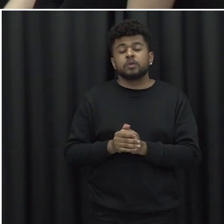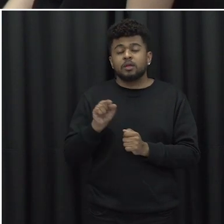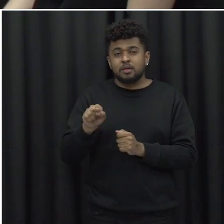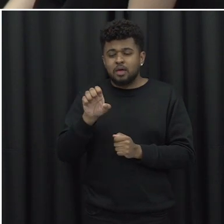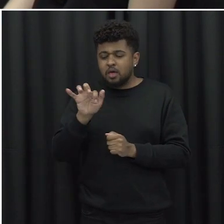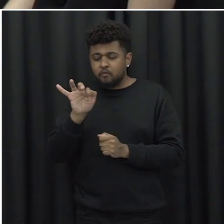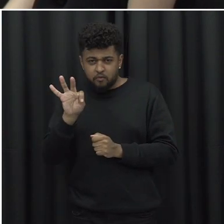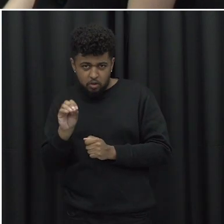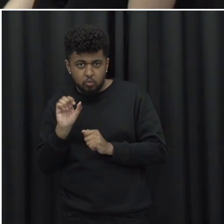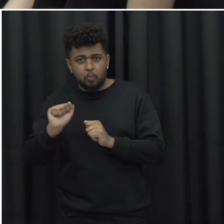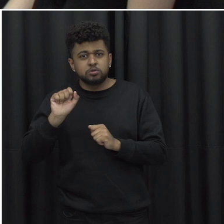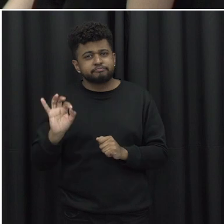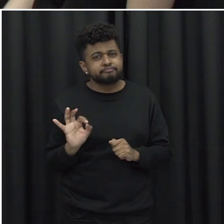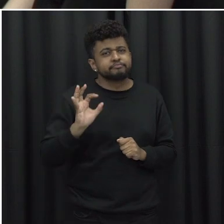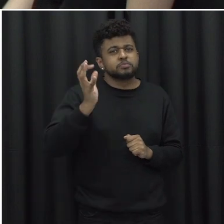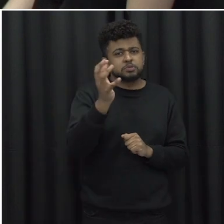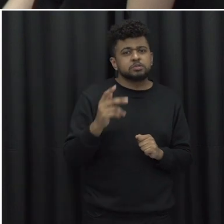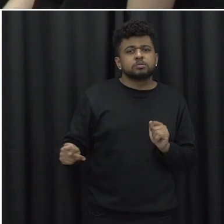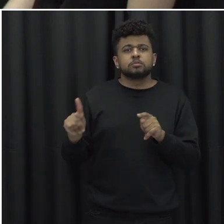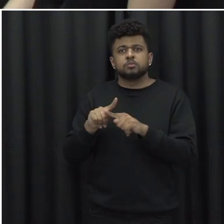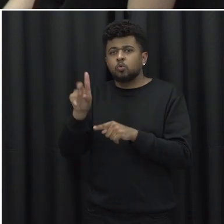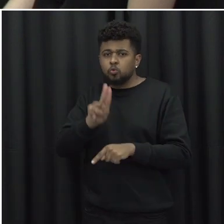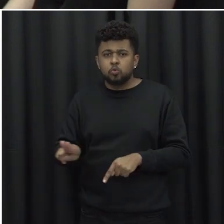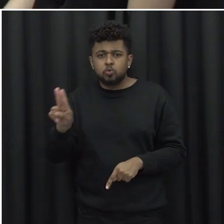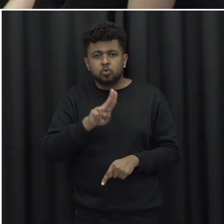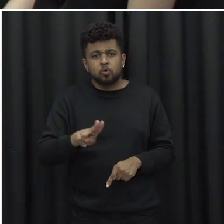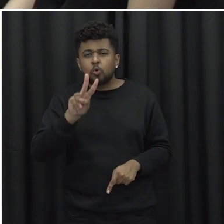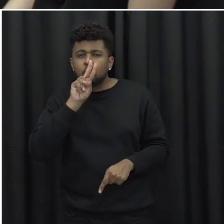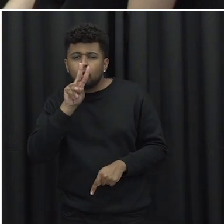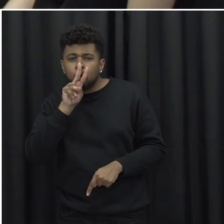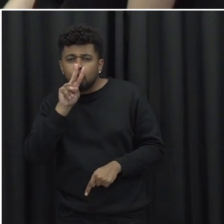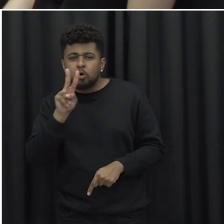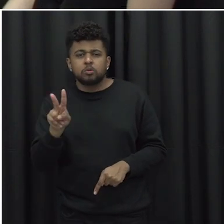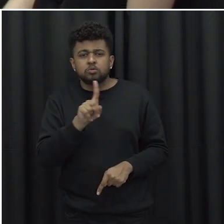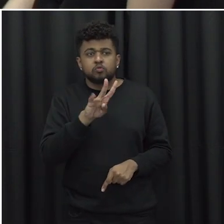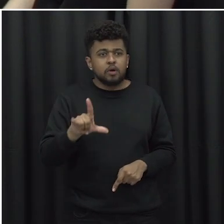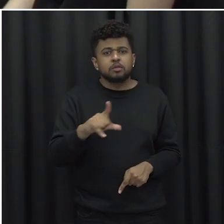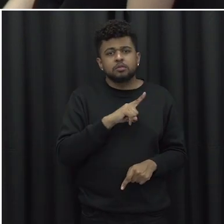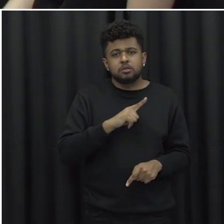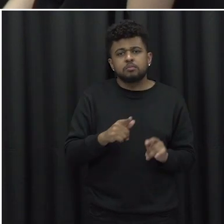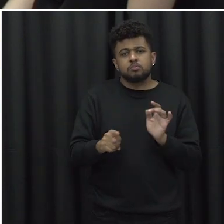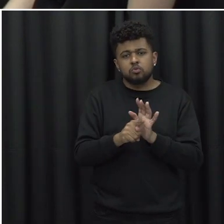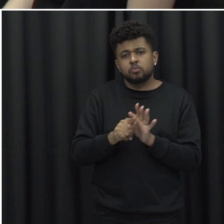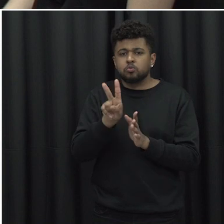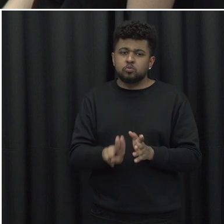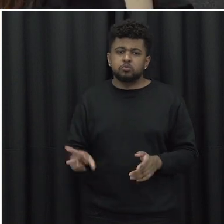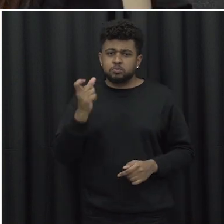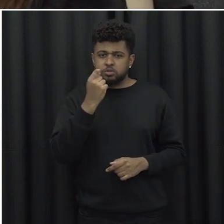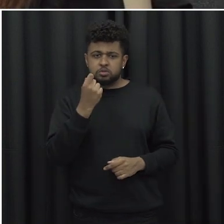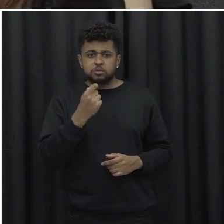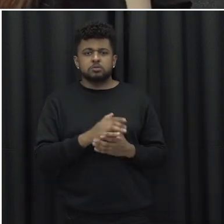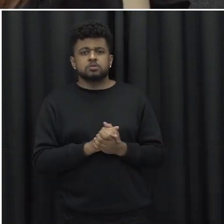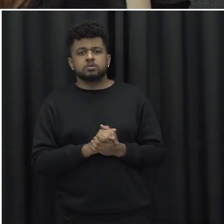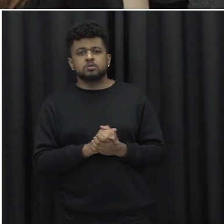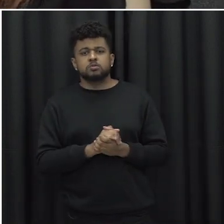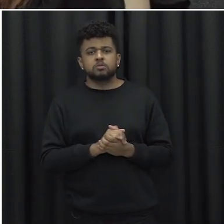mais baixa. Então, esses efeitos que podem ocorrer até pelo fumo, não vão ter pelo quadro